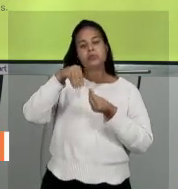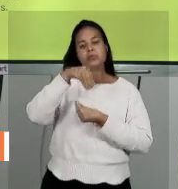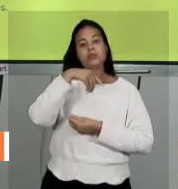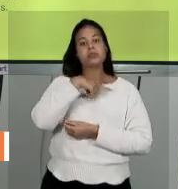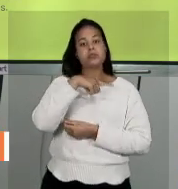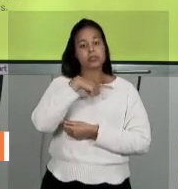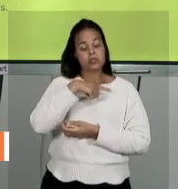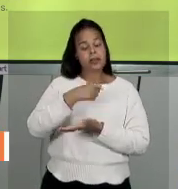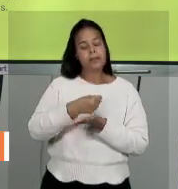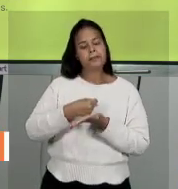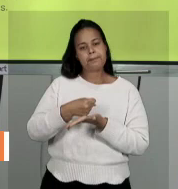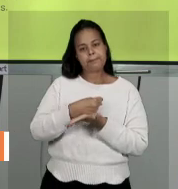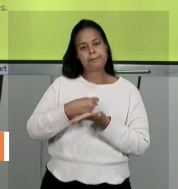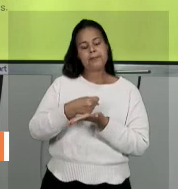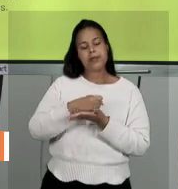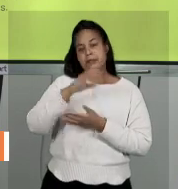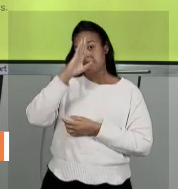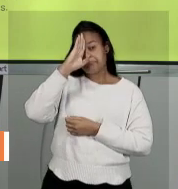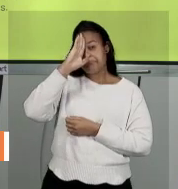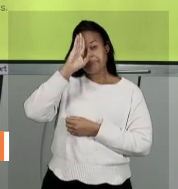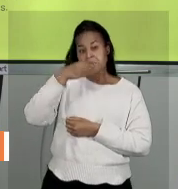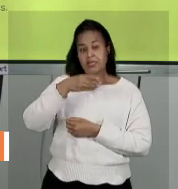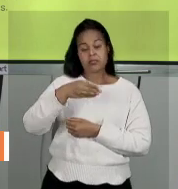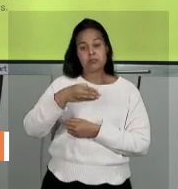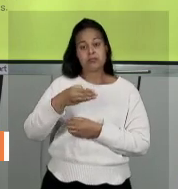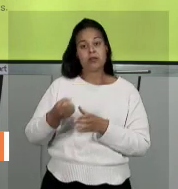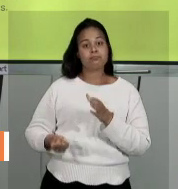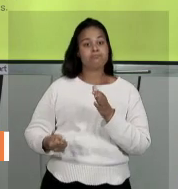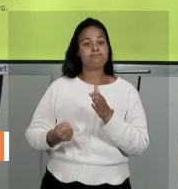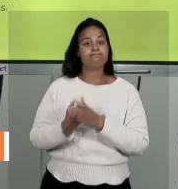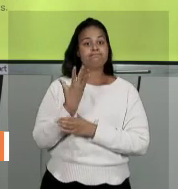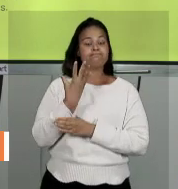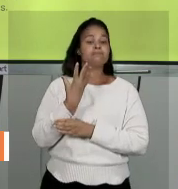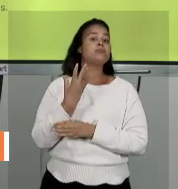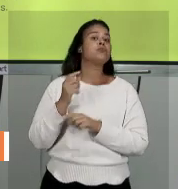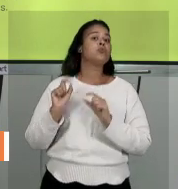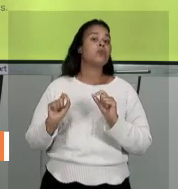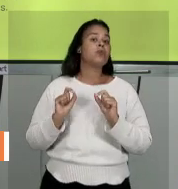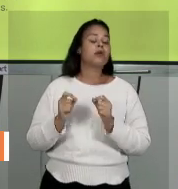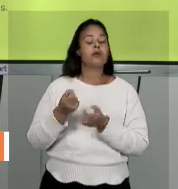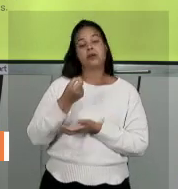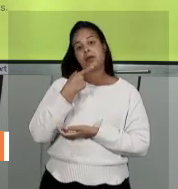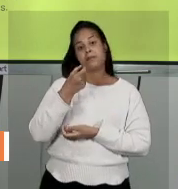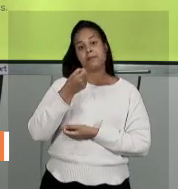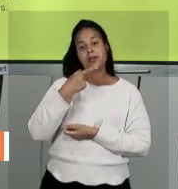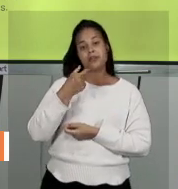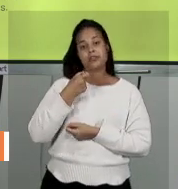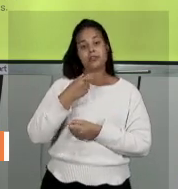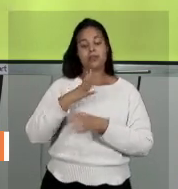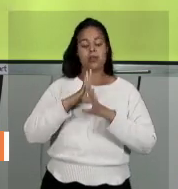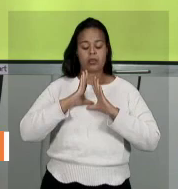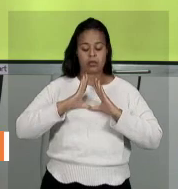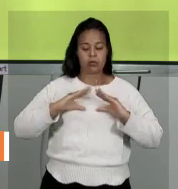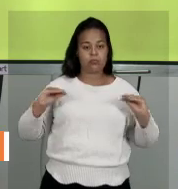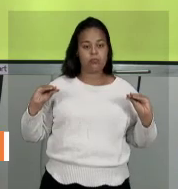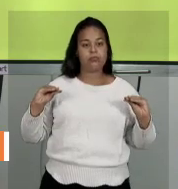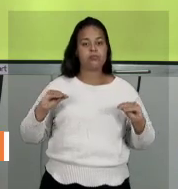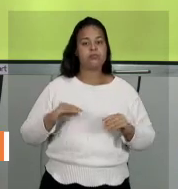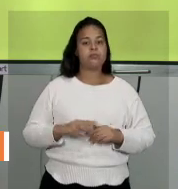a base principal responsável pelo efeito dos remédios, desenvolvido para fins curativos.